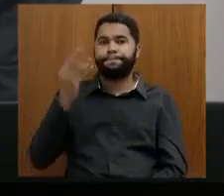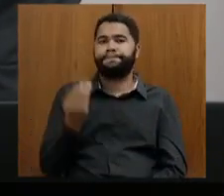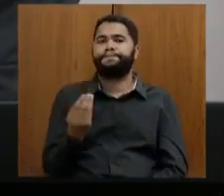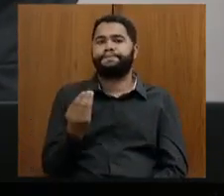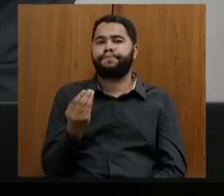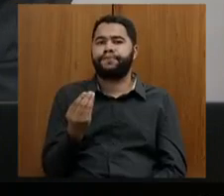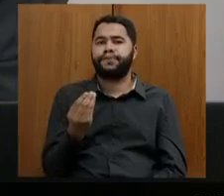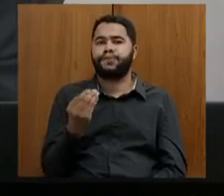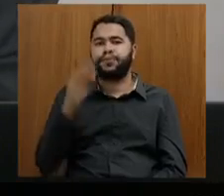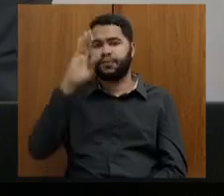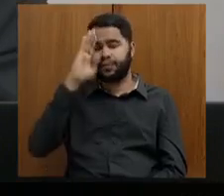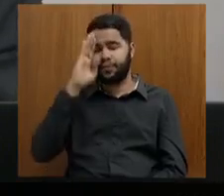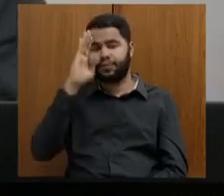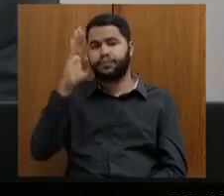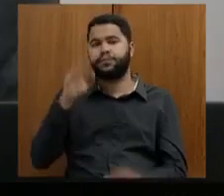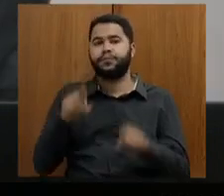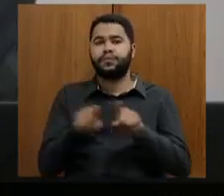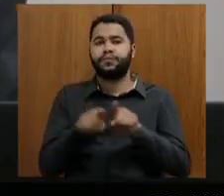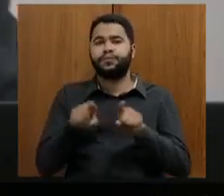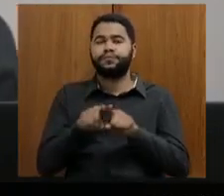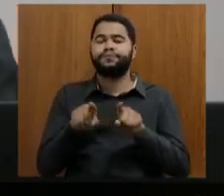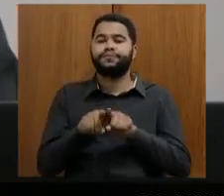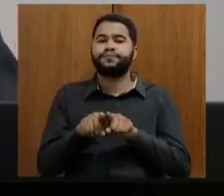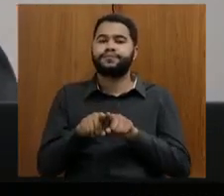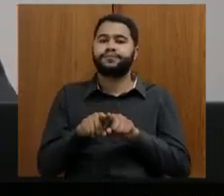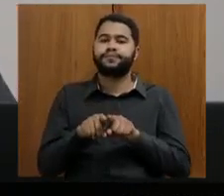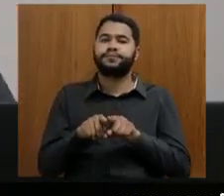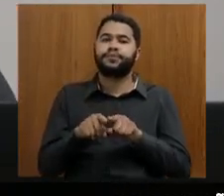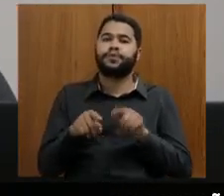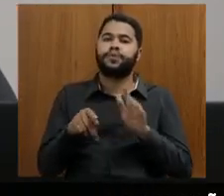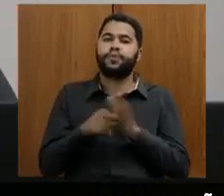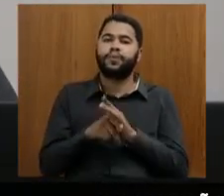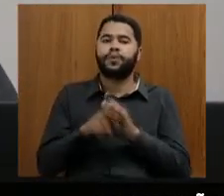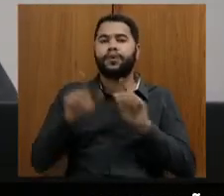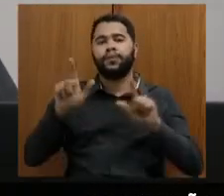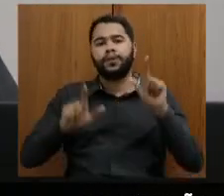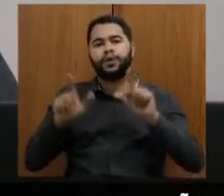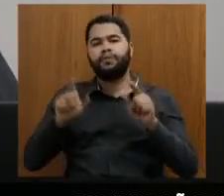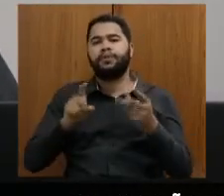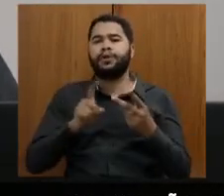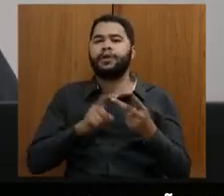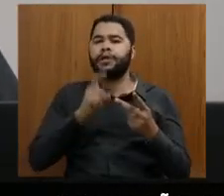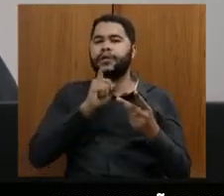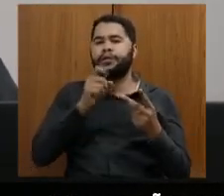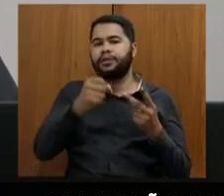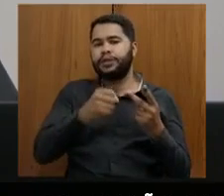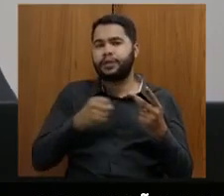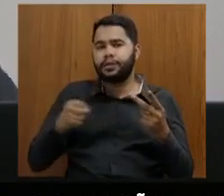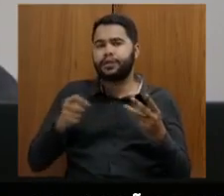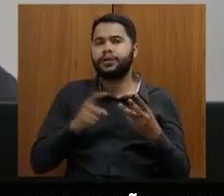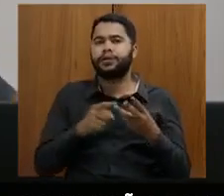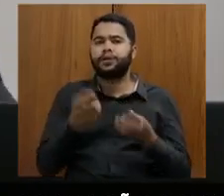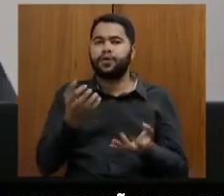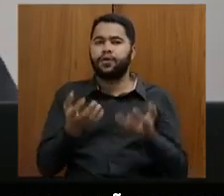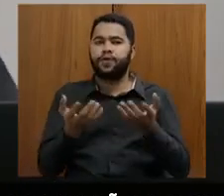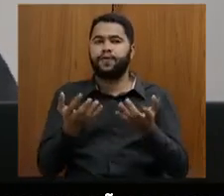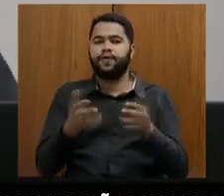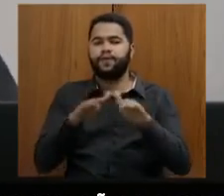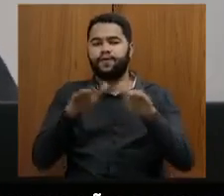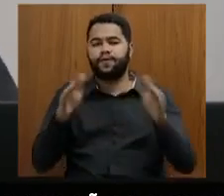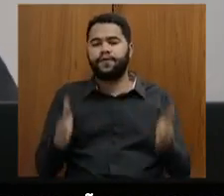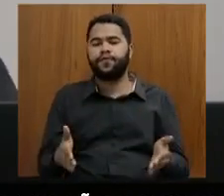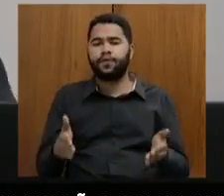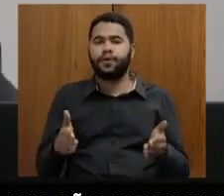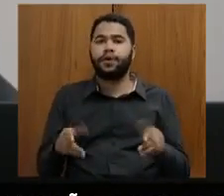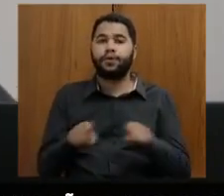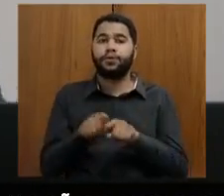em todos os seus sacramentos e pelotões com kit conforto com TV geladeira e fogão e micro-ondas agora